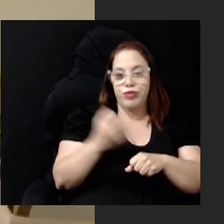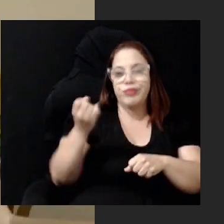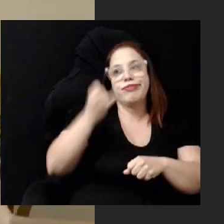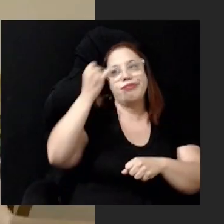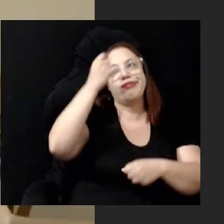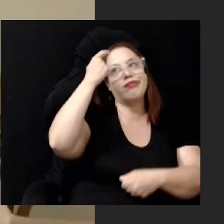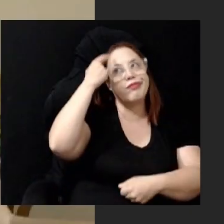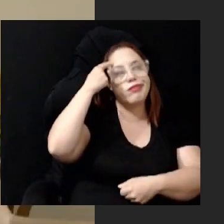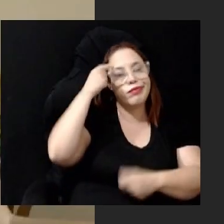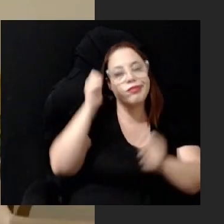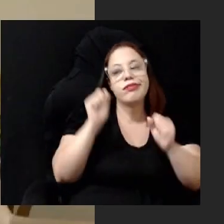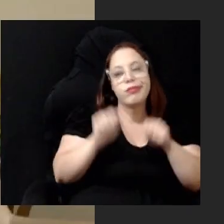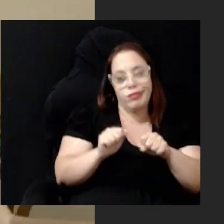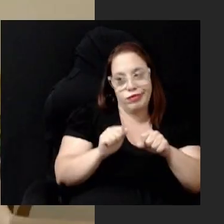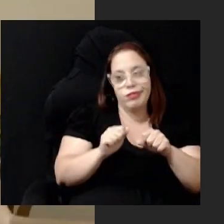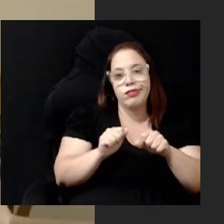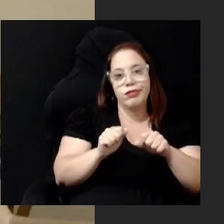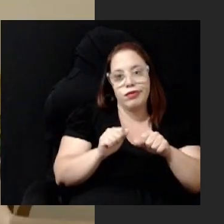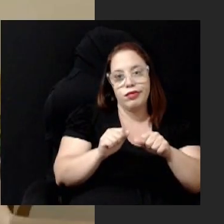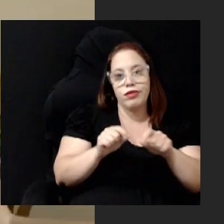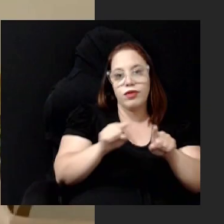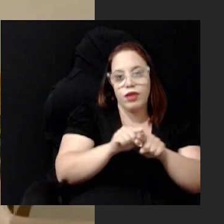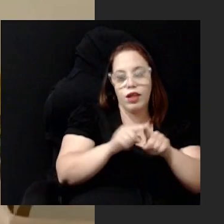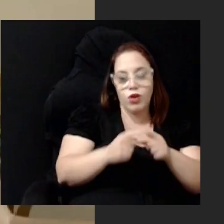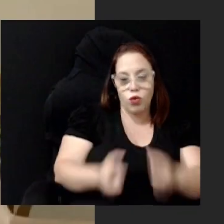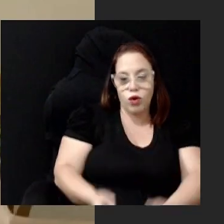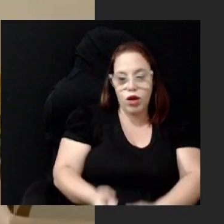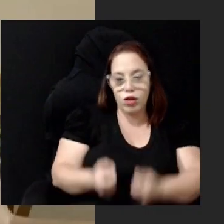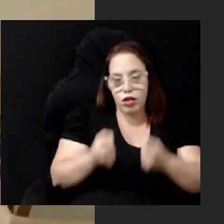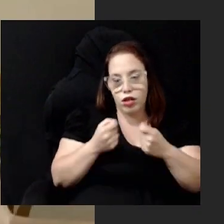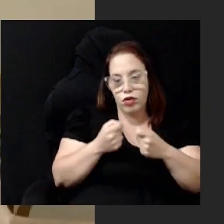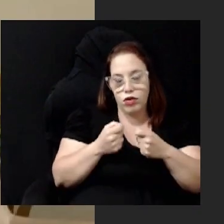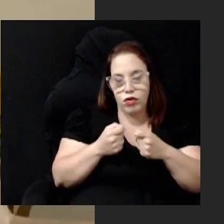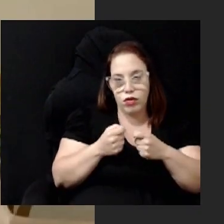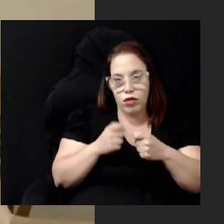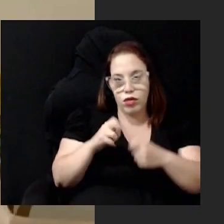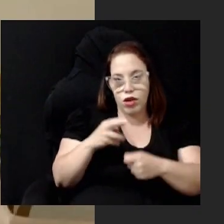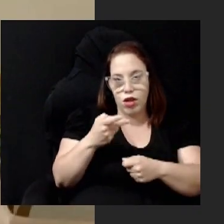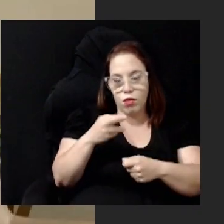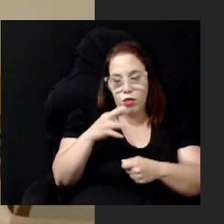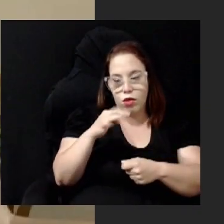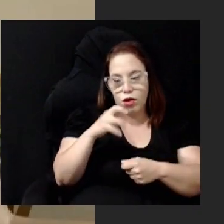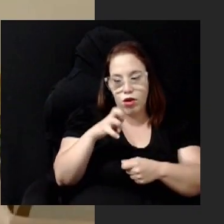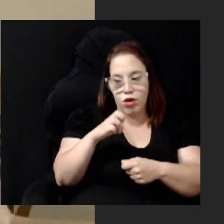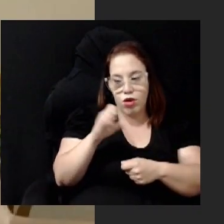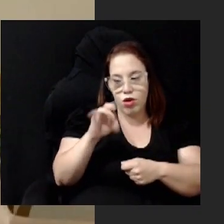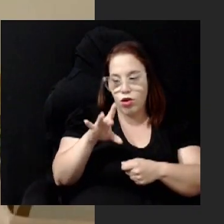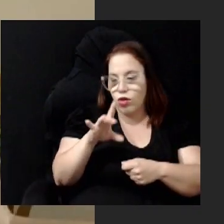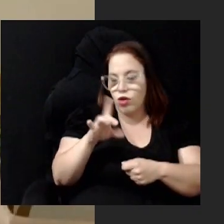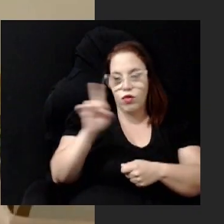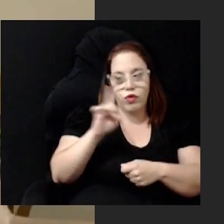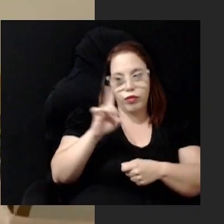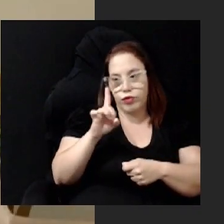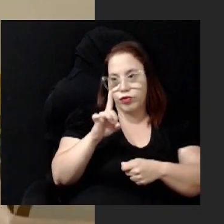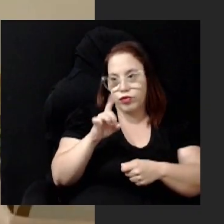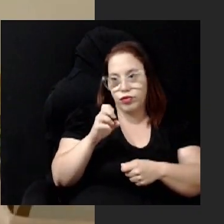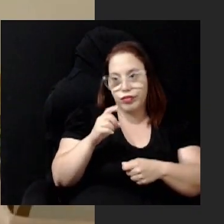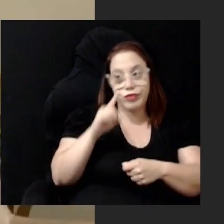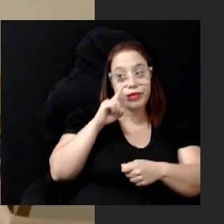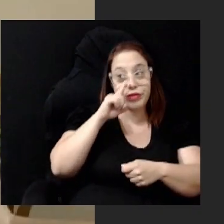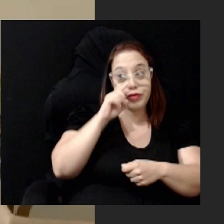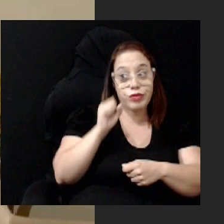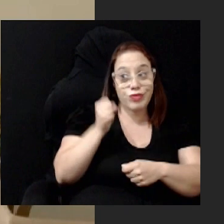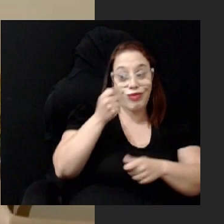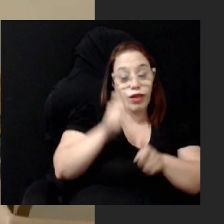é importante se pensar na possibilidade de ter também câncer. Mas a osteoporose por si só não é um fator